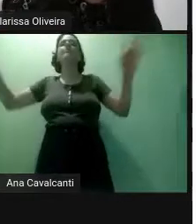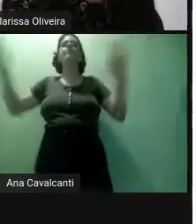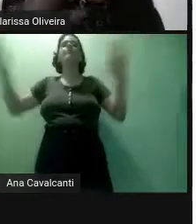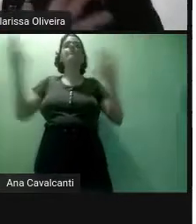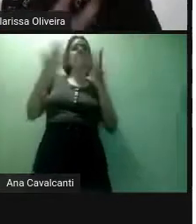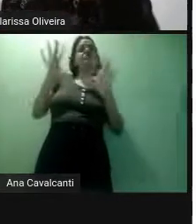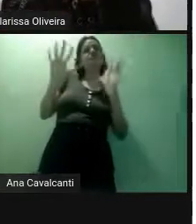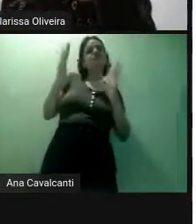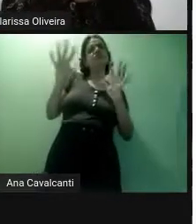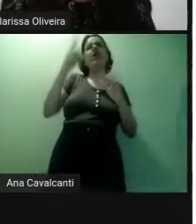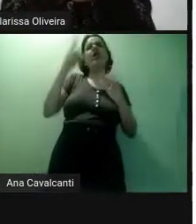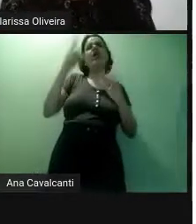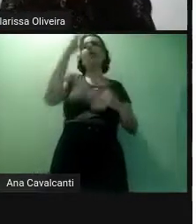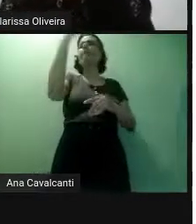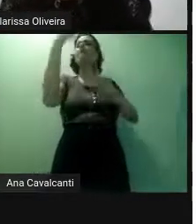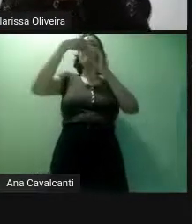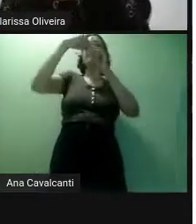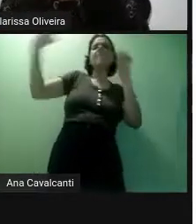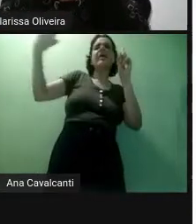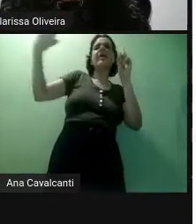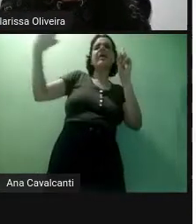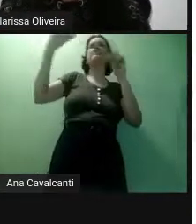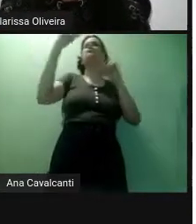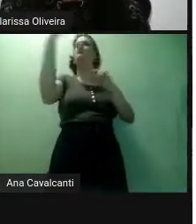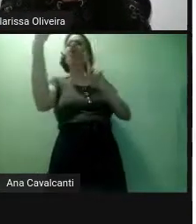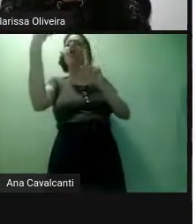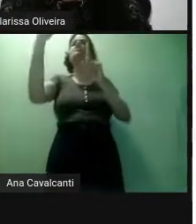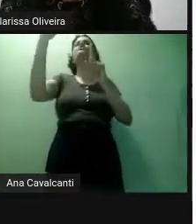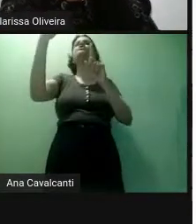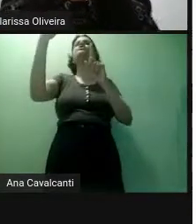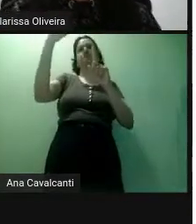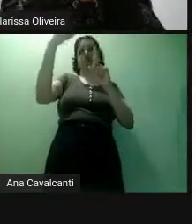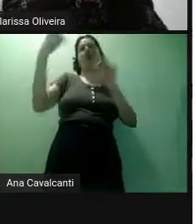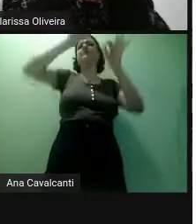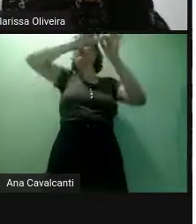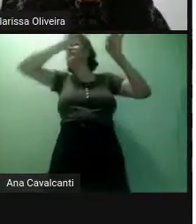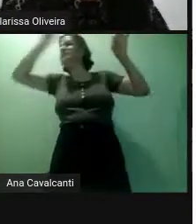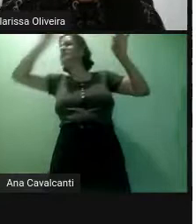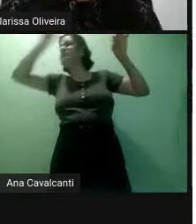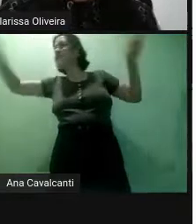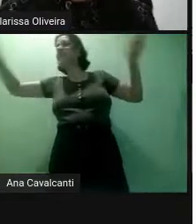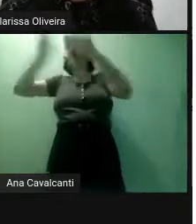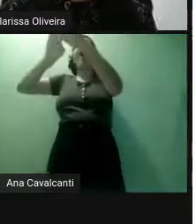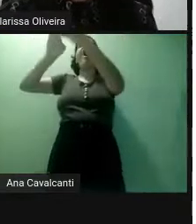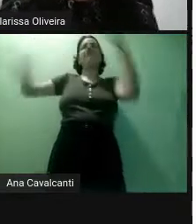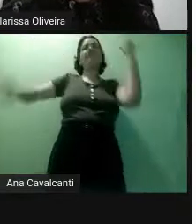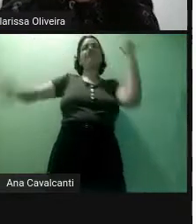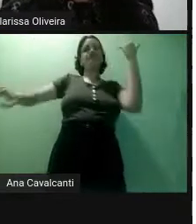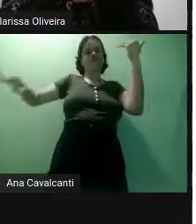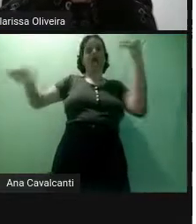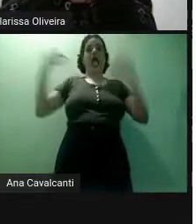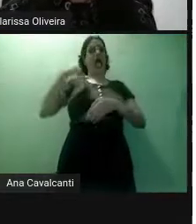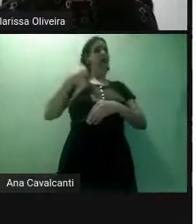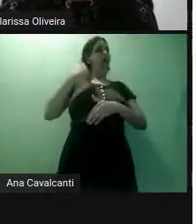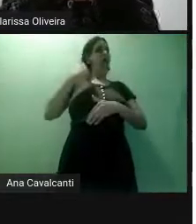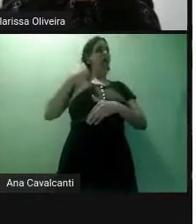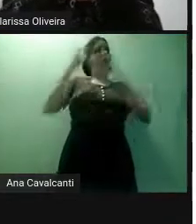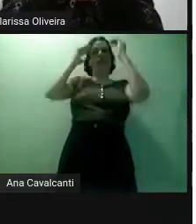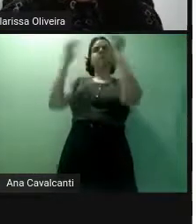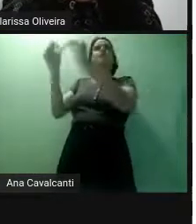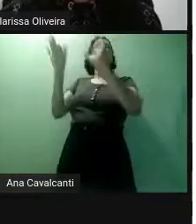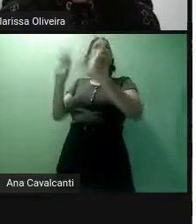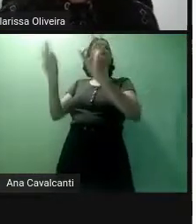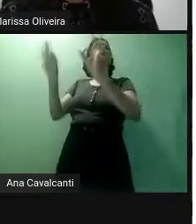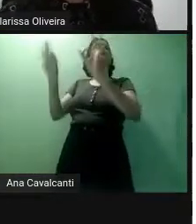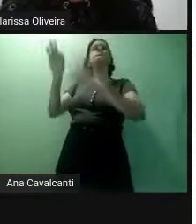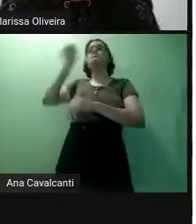no mínimo, 1,5 metro, 2 metros de distância. E aí, eu não respeitei essa distância. Eu não estou